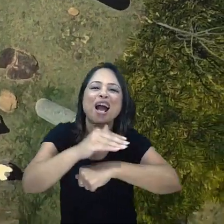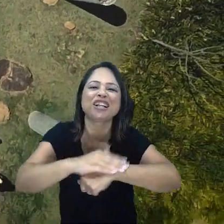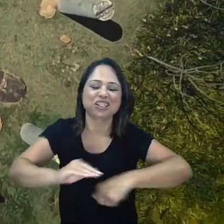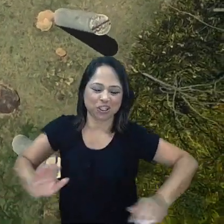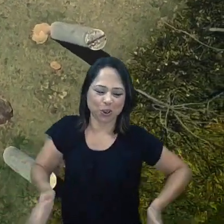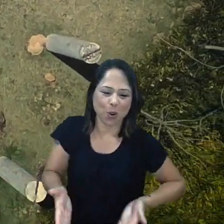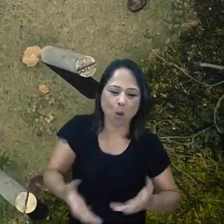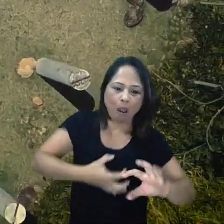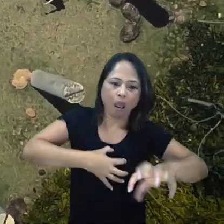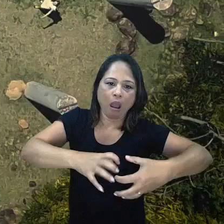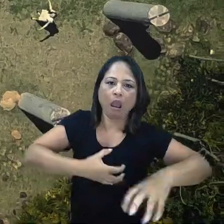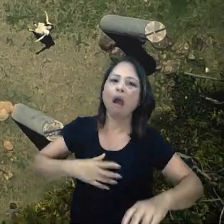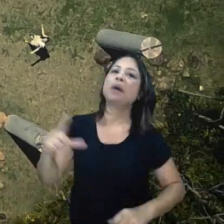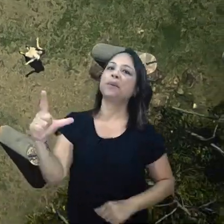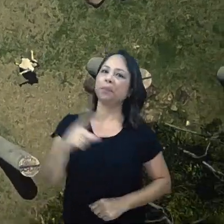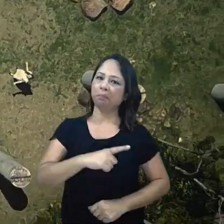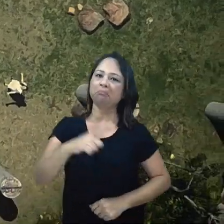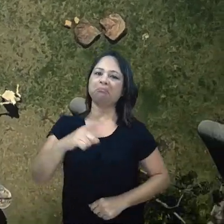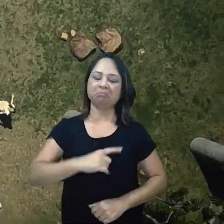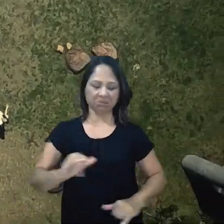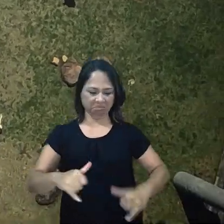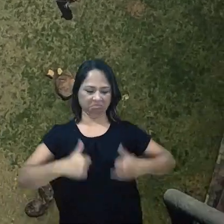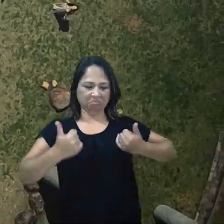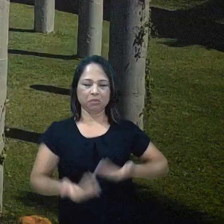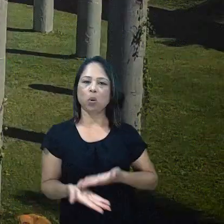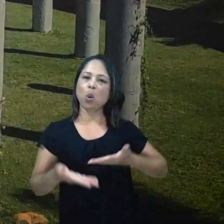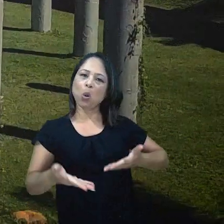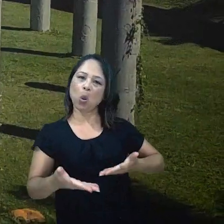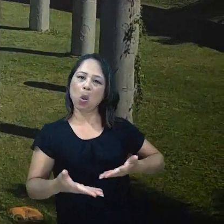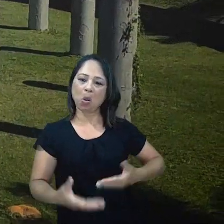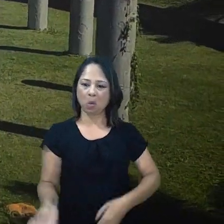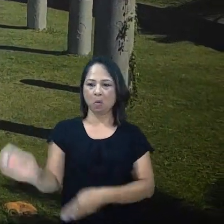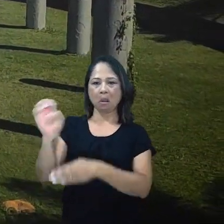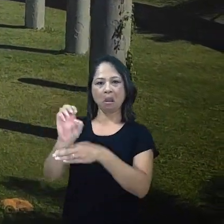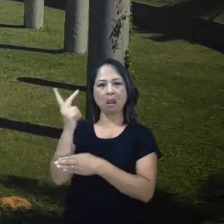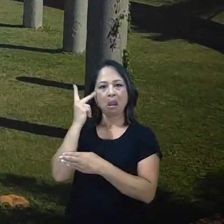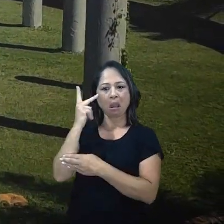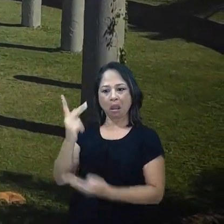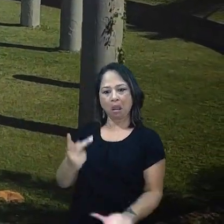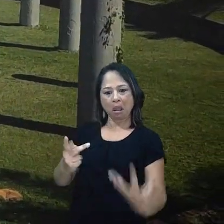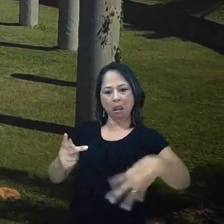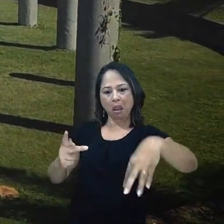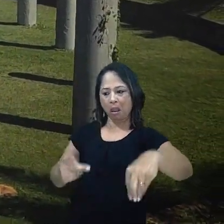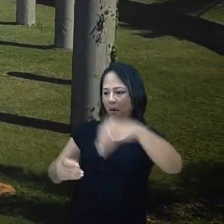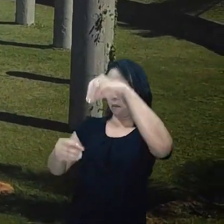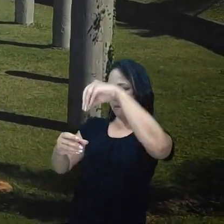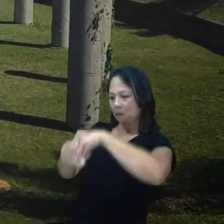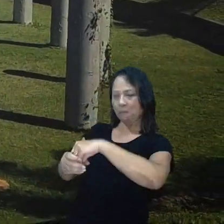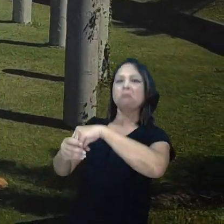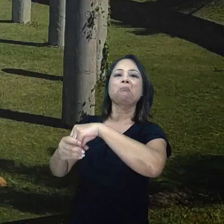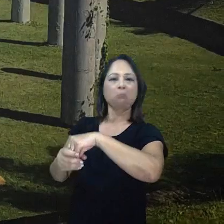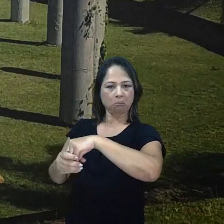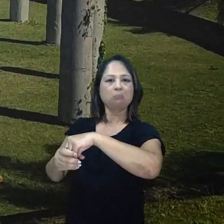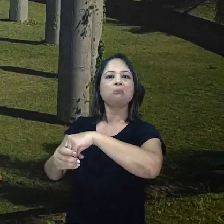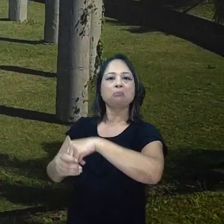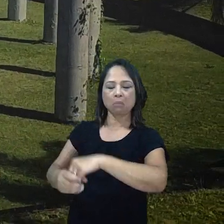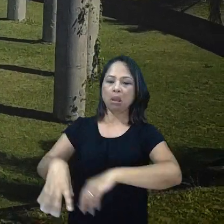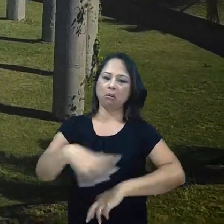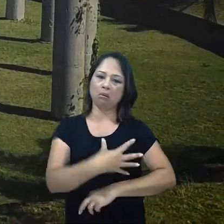Terra gentil, altruísta, de ti orgulho, Moisés bem